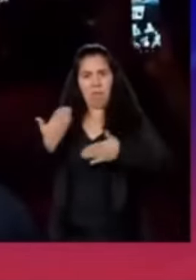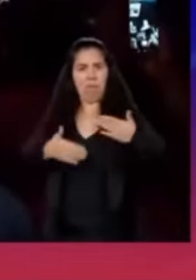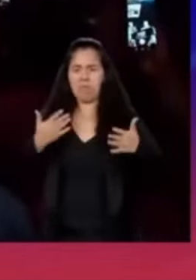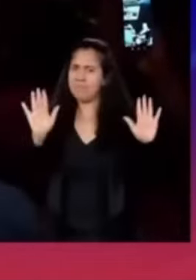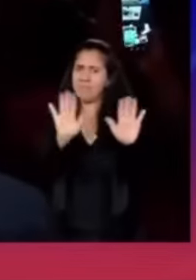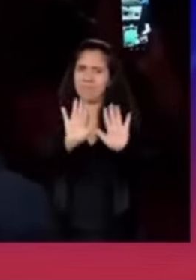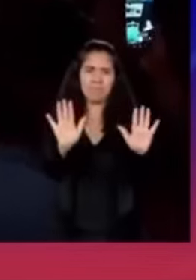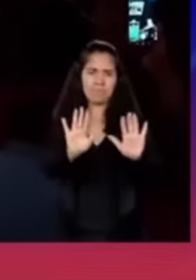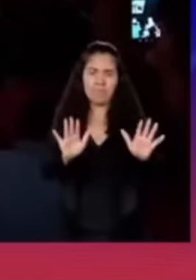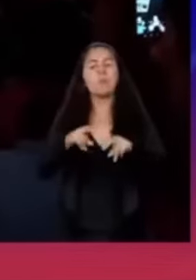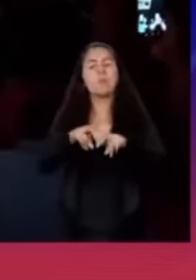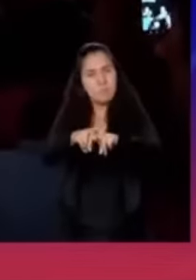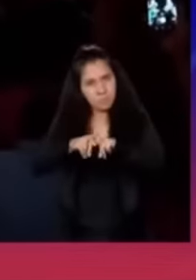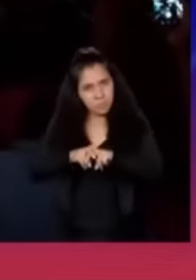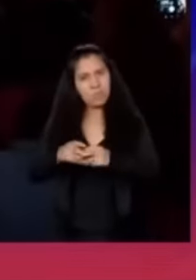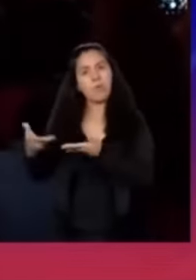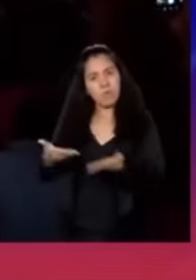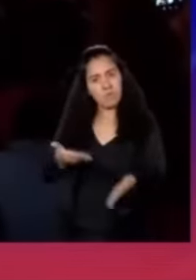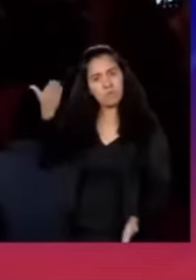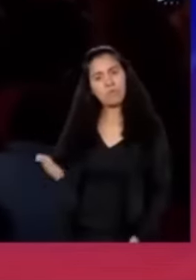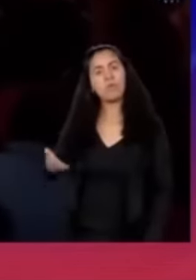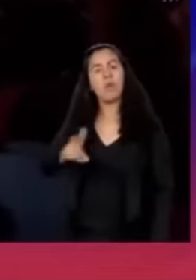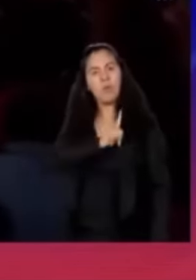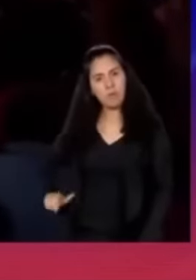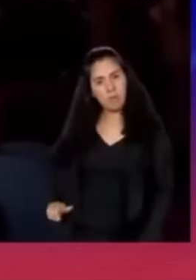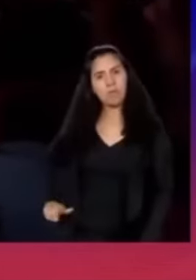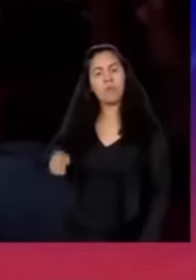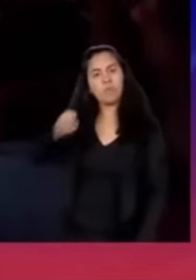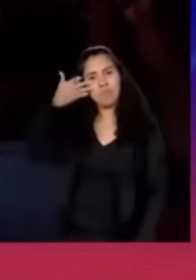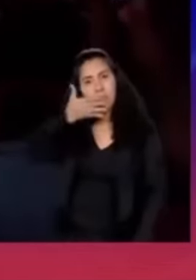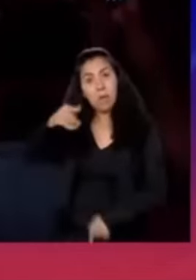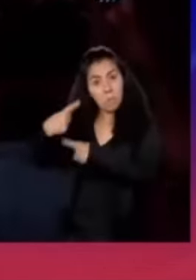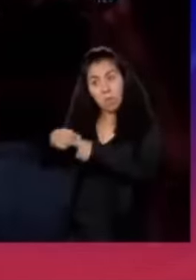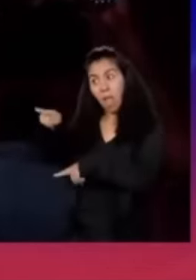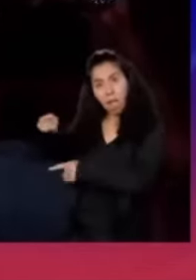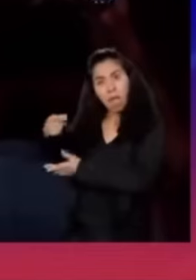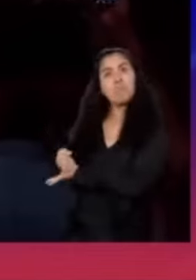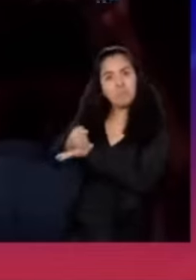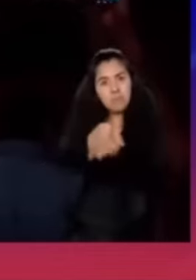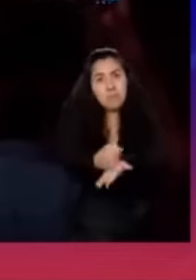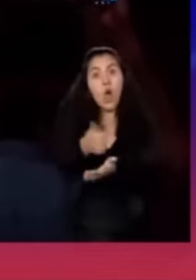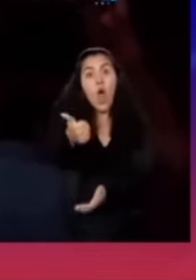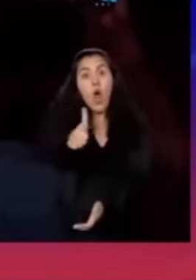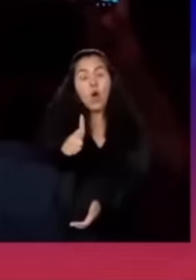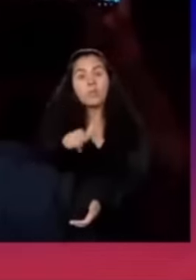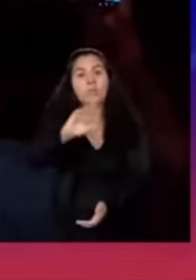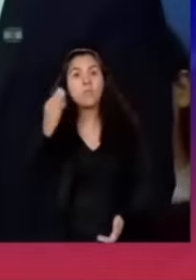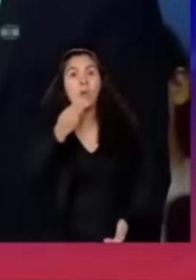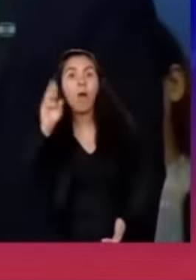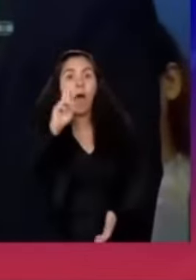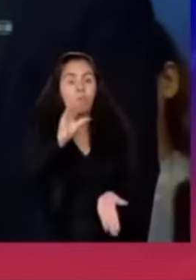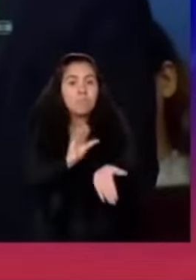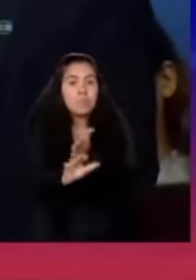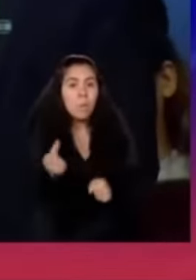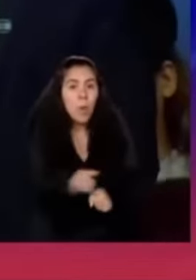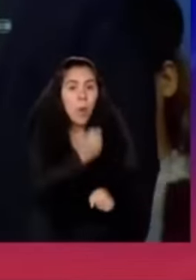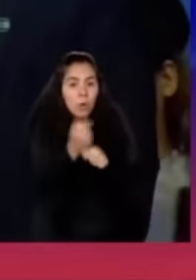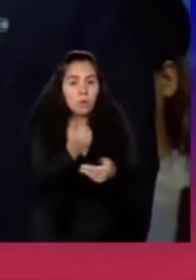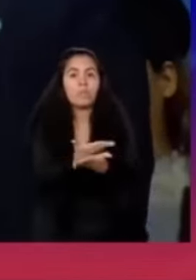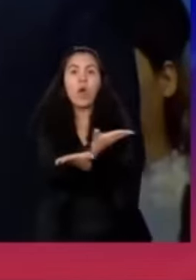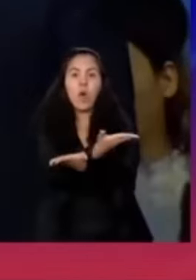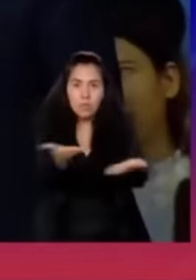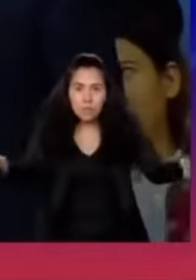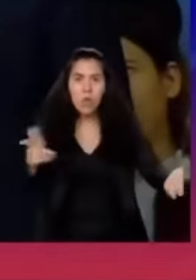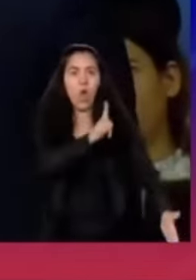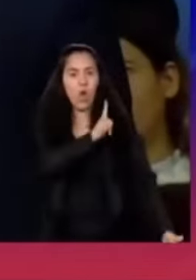nós vamos ouvir o nosso governador, que contribuiu com 11 milhões de reais para a gente fazer esse conjunto habitacional. Com vocês, o